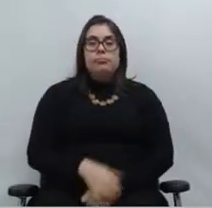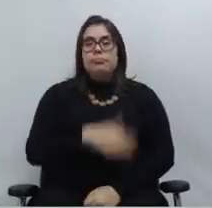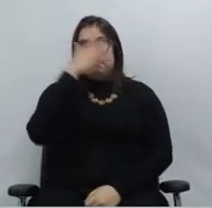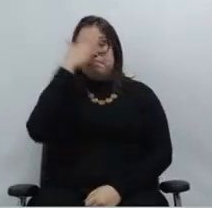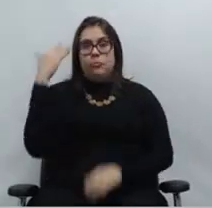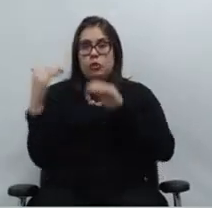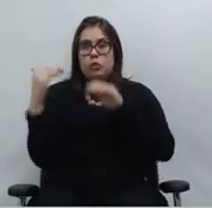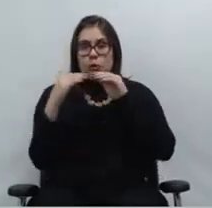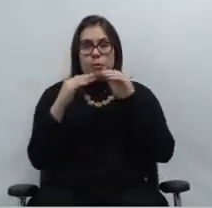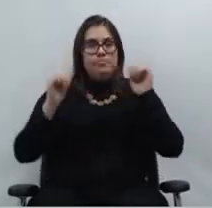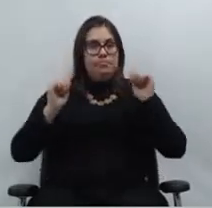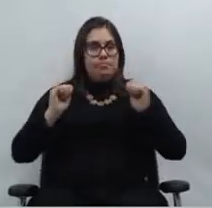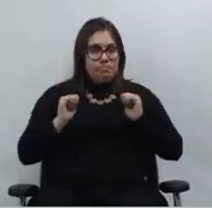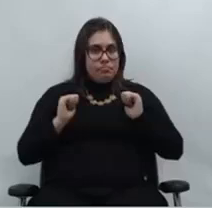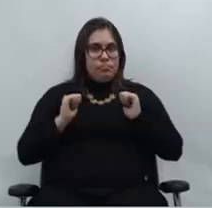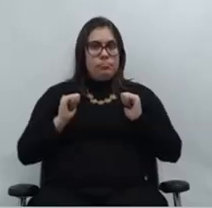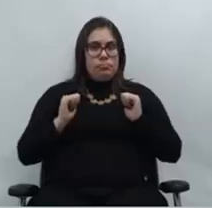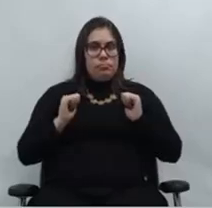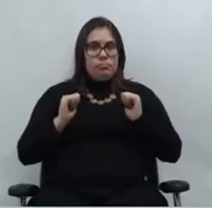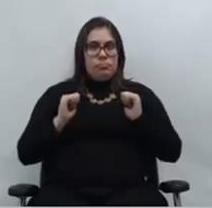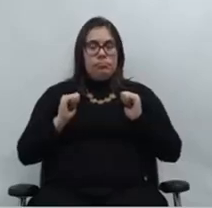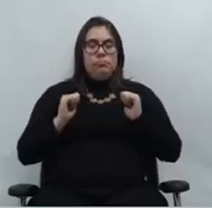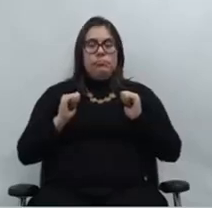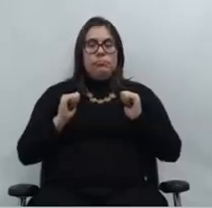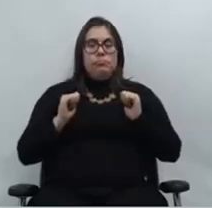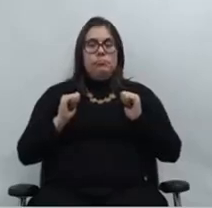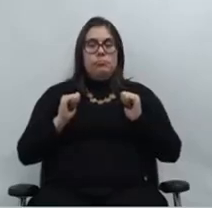Aqueles que concordam permaneçam como estão.